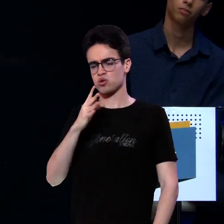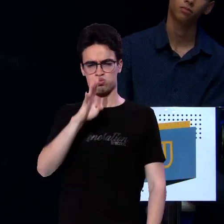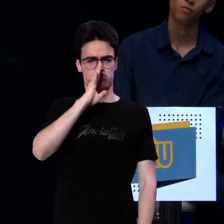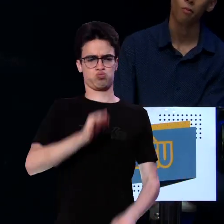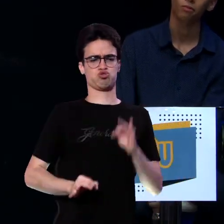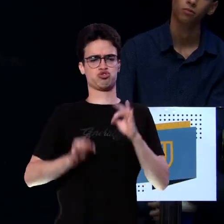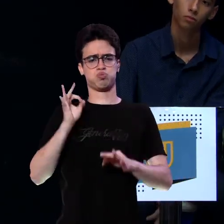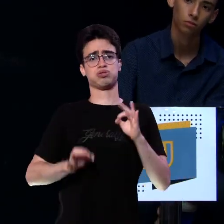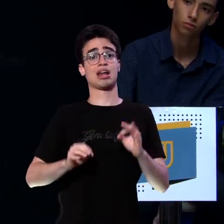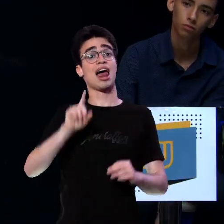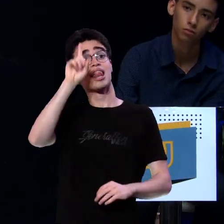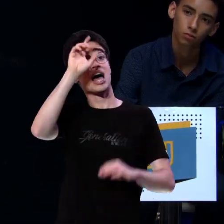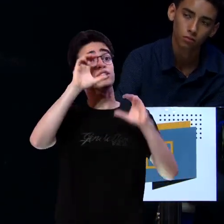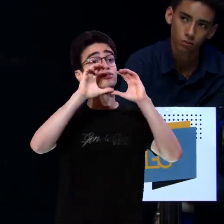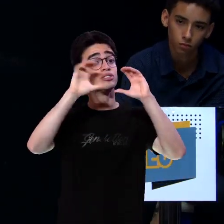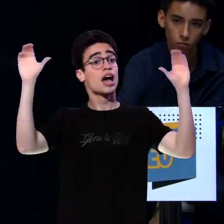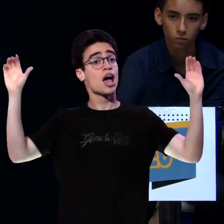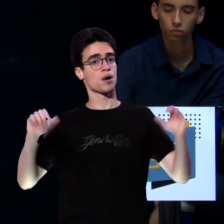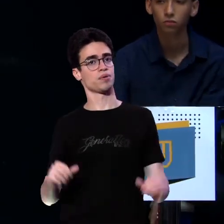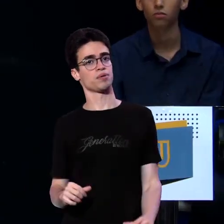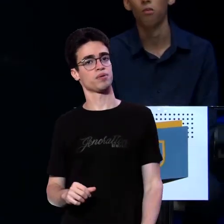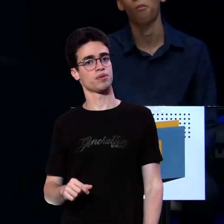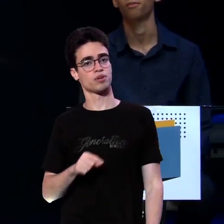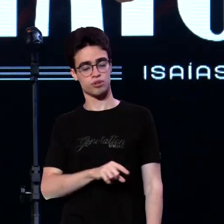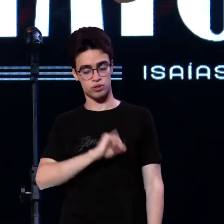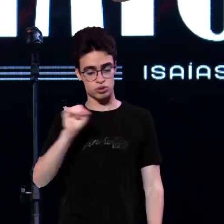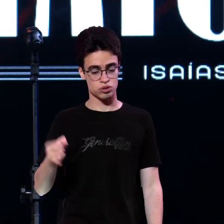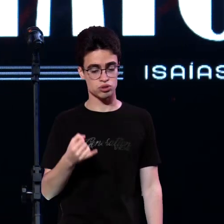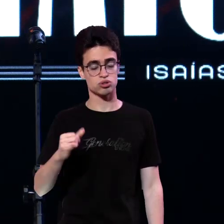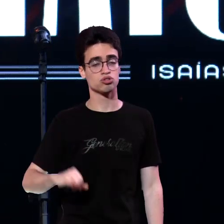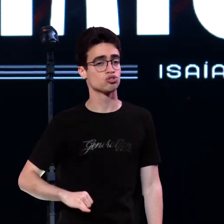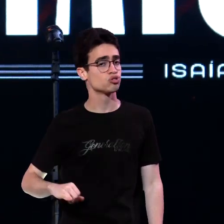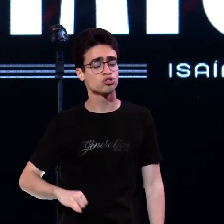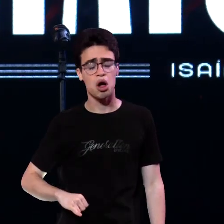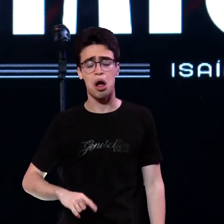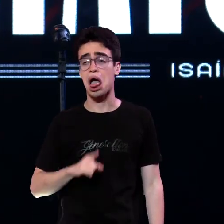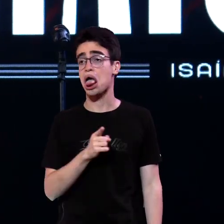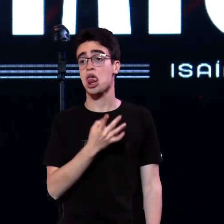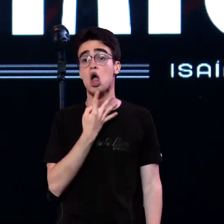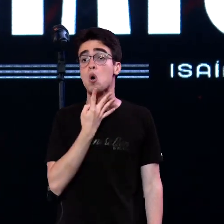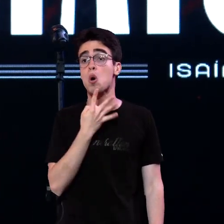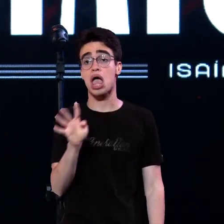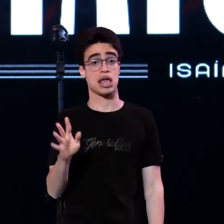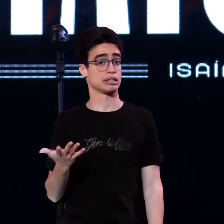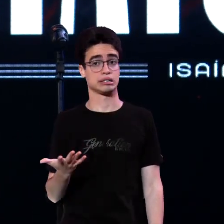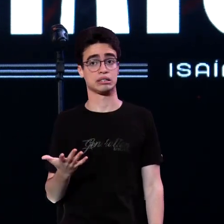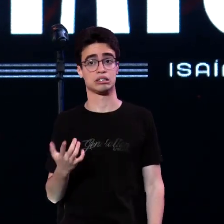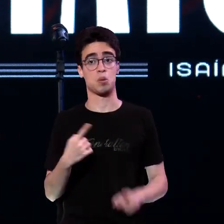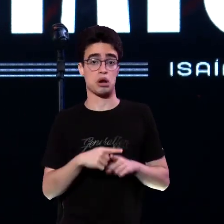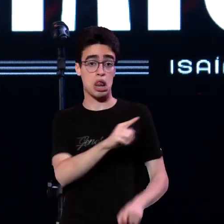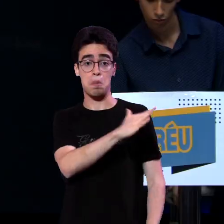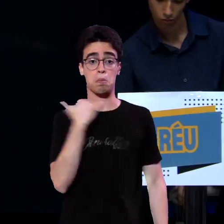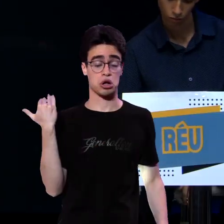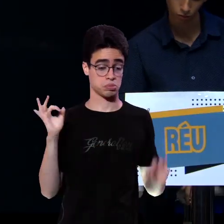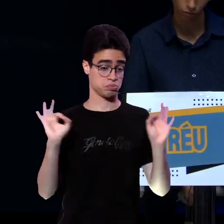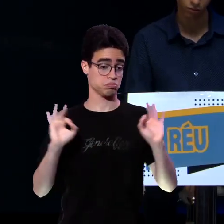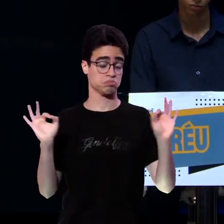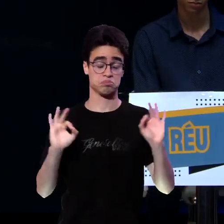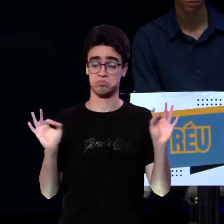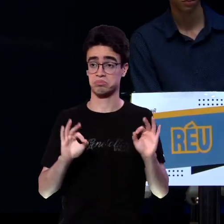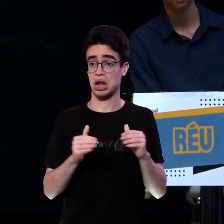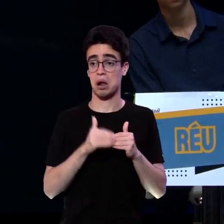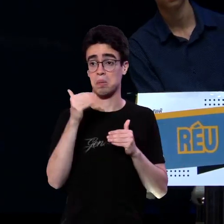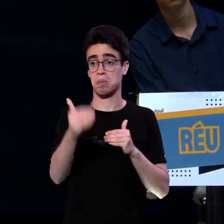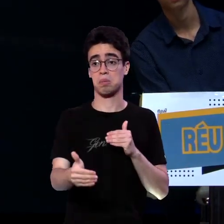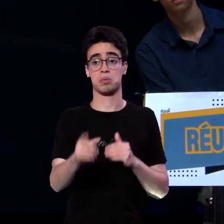um tribunal do céu, do qual o Jó não havia conhecido, porque ele não estava morto, ele não tinha